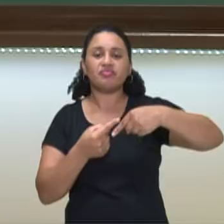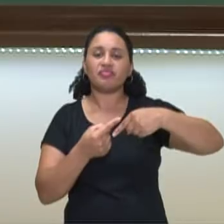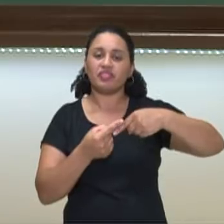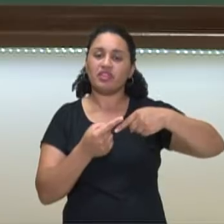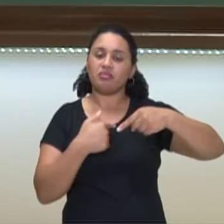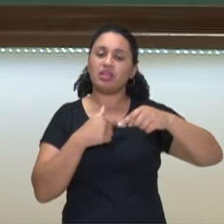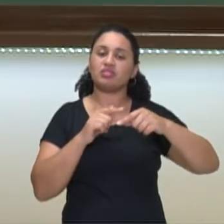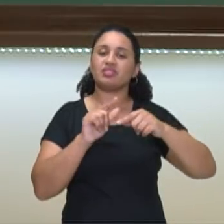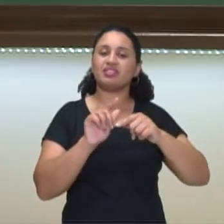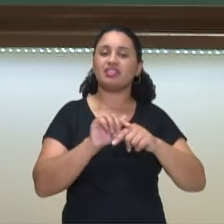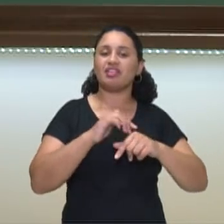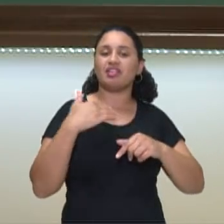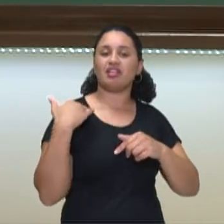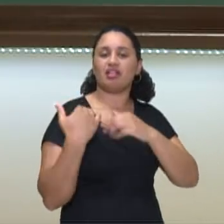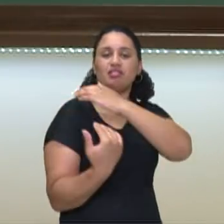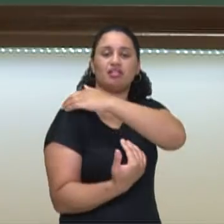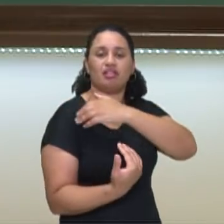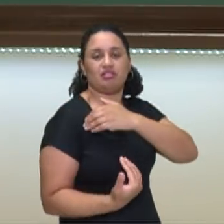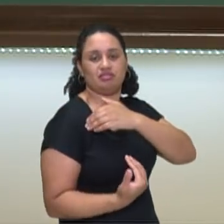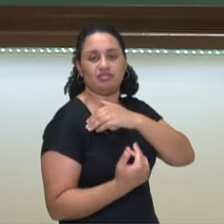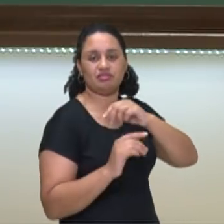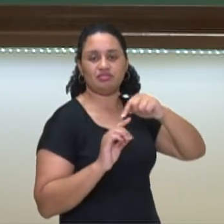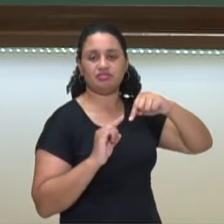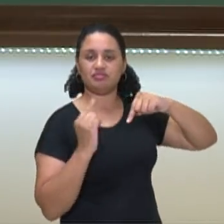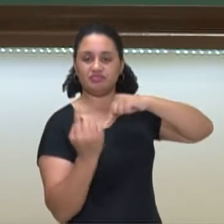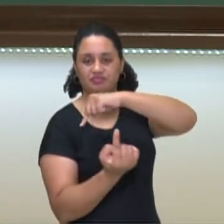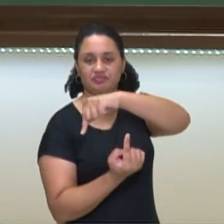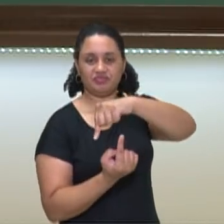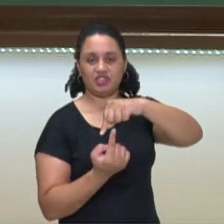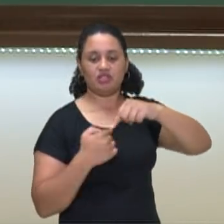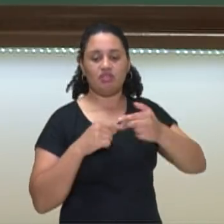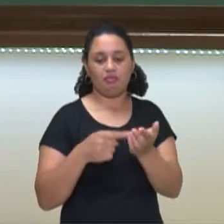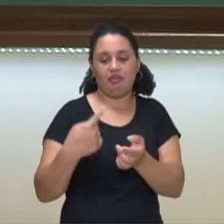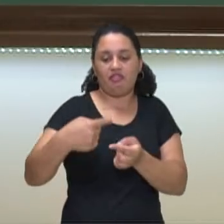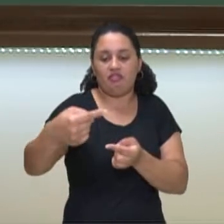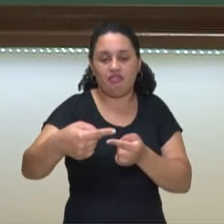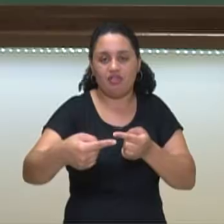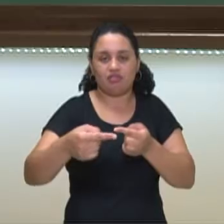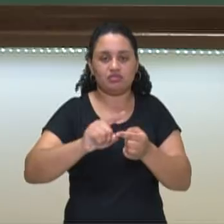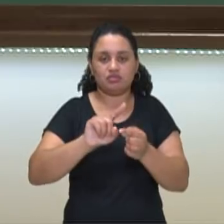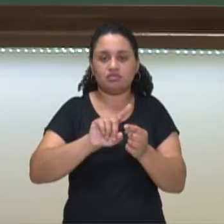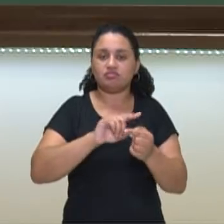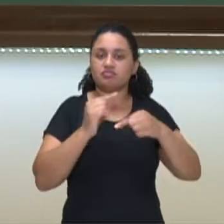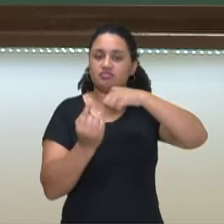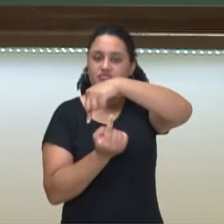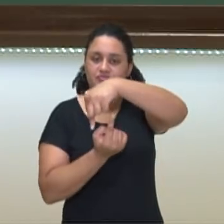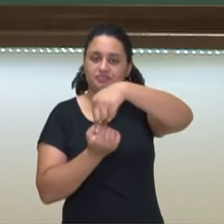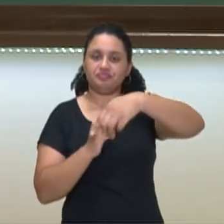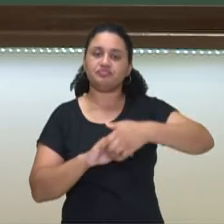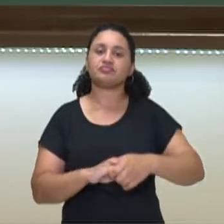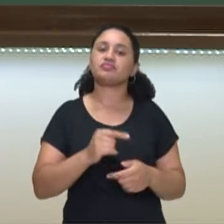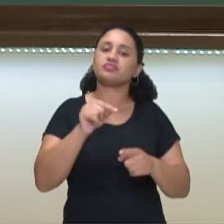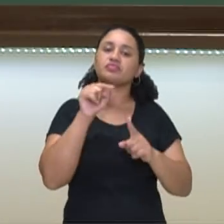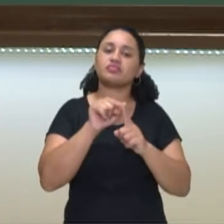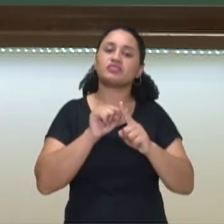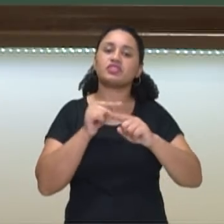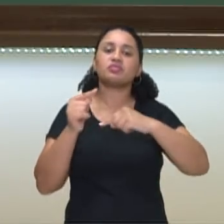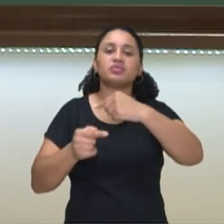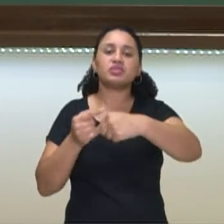na diagonal do seu corpo, num eixo diagonal, num movimento diagonal. Então, esse rolamento